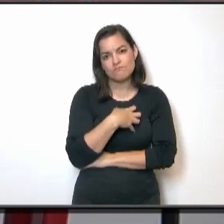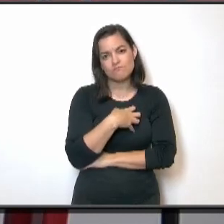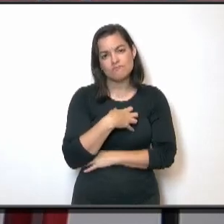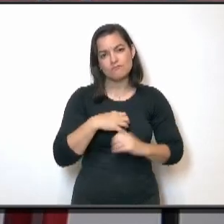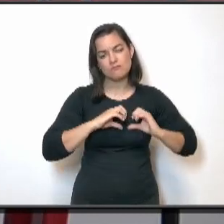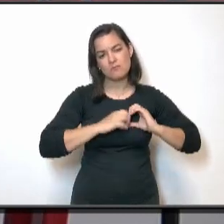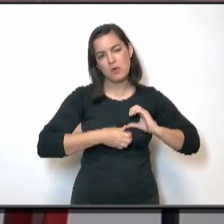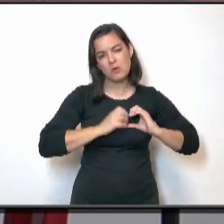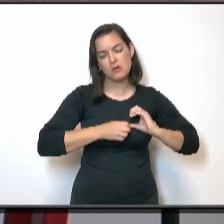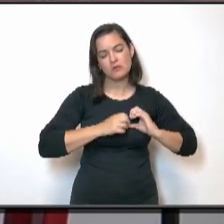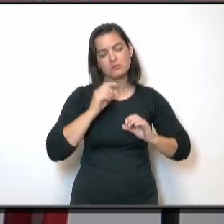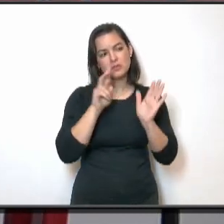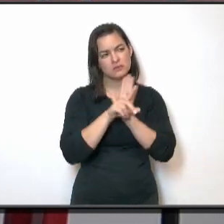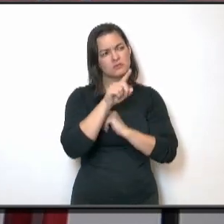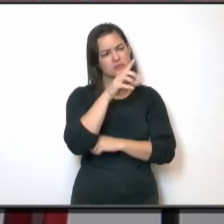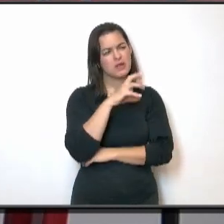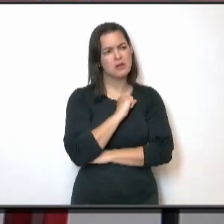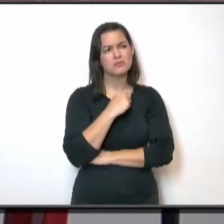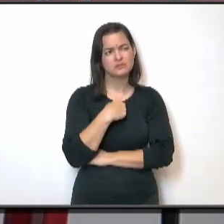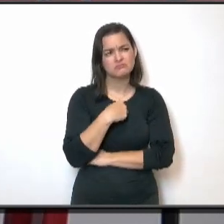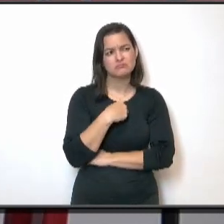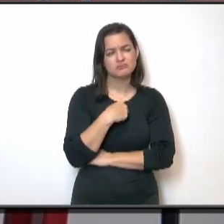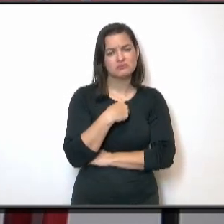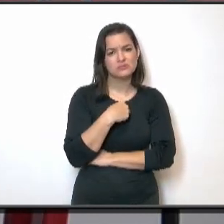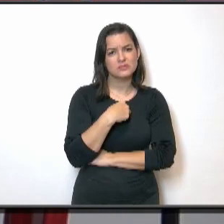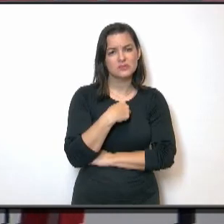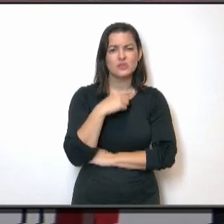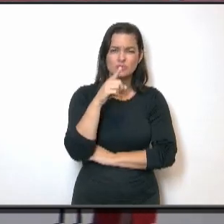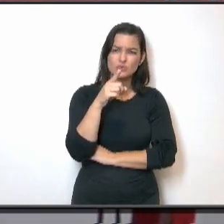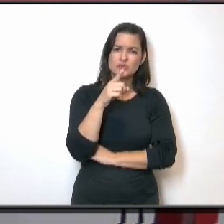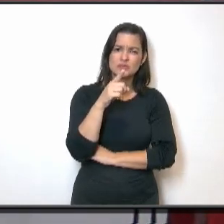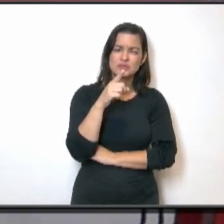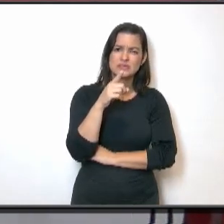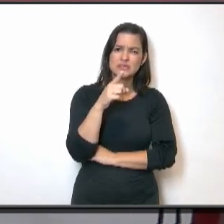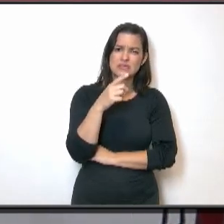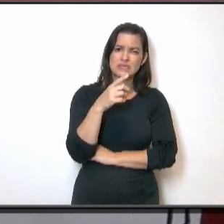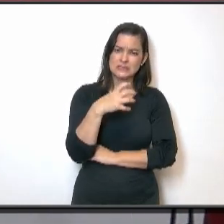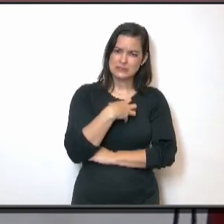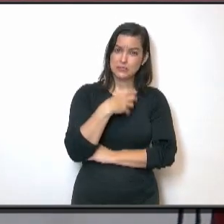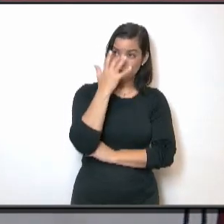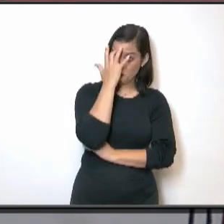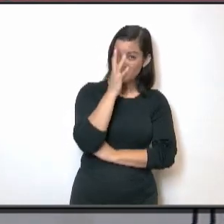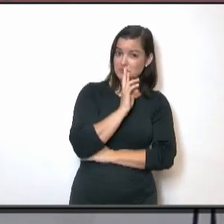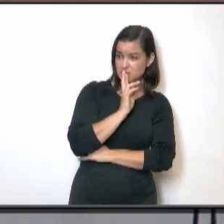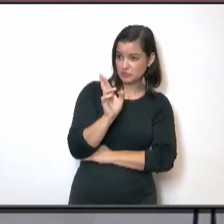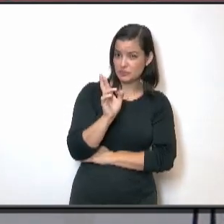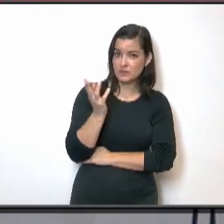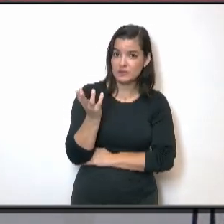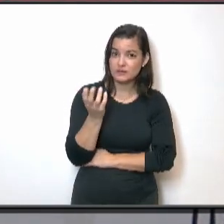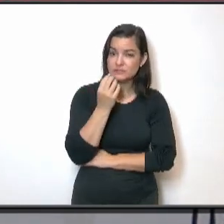disse assim: Jean, você me ama? Você acha que seria fácil responder?